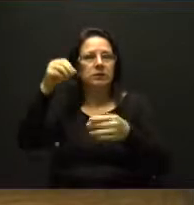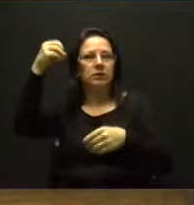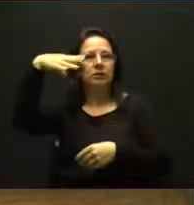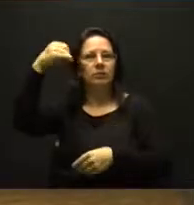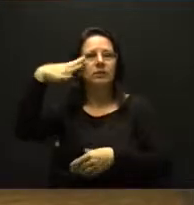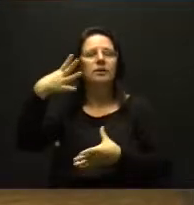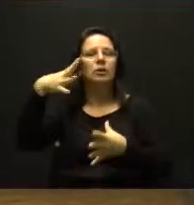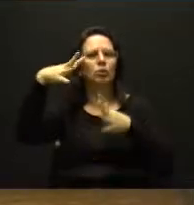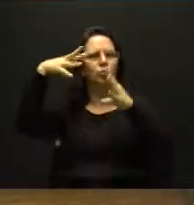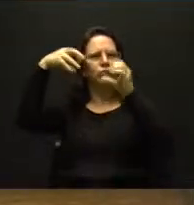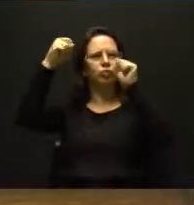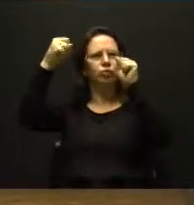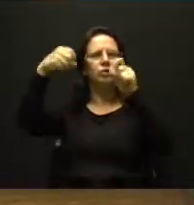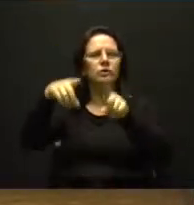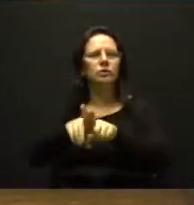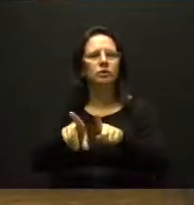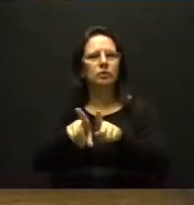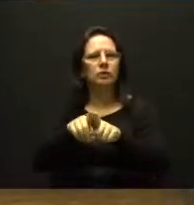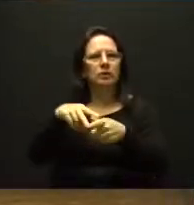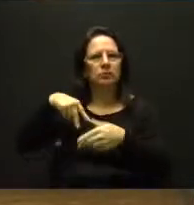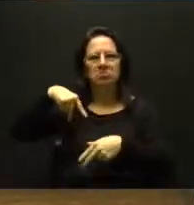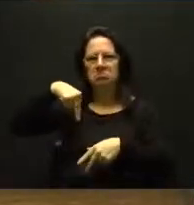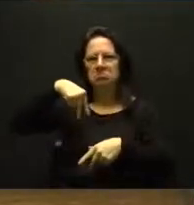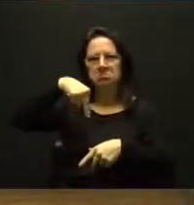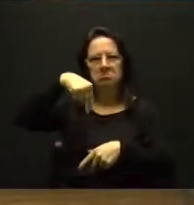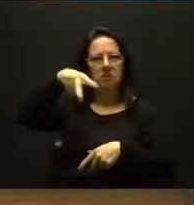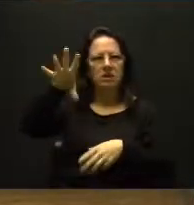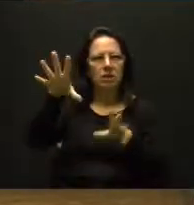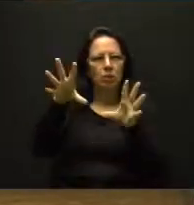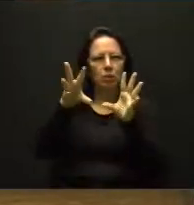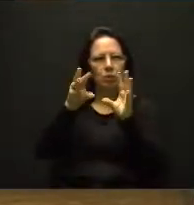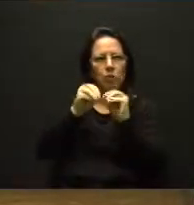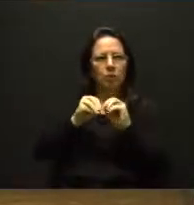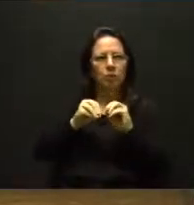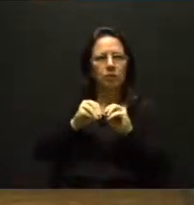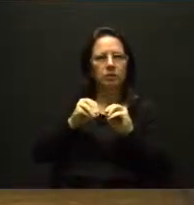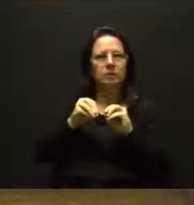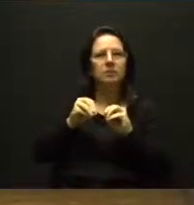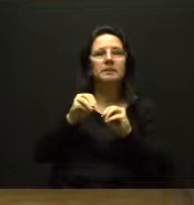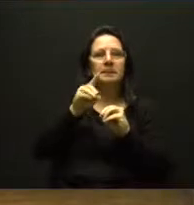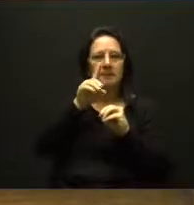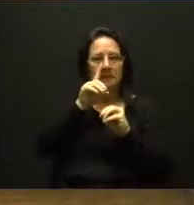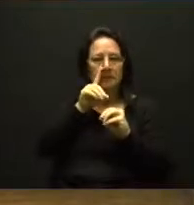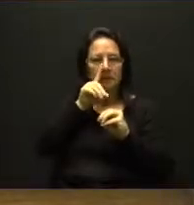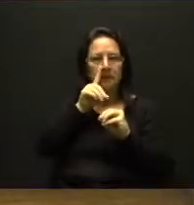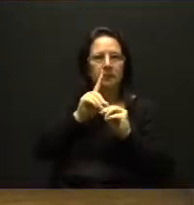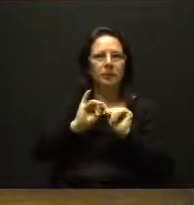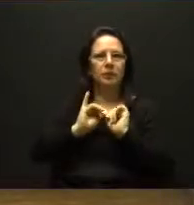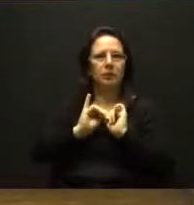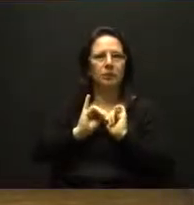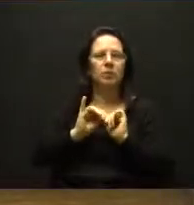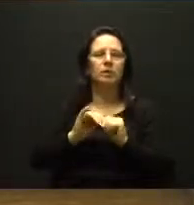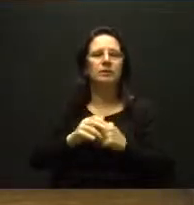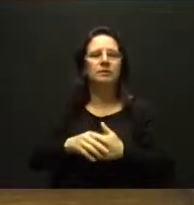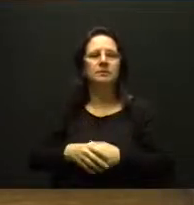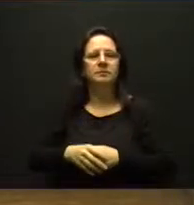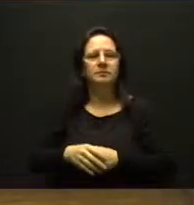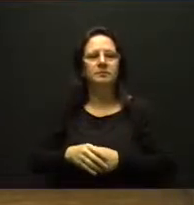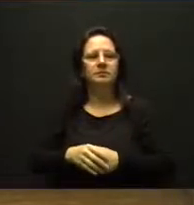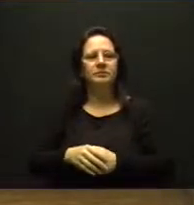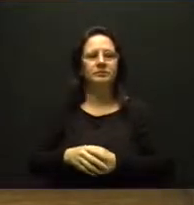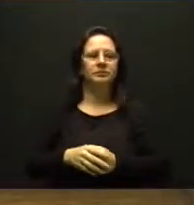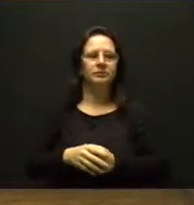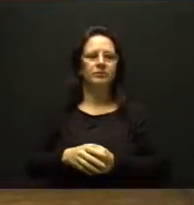basta passar lá à noite assim que escureceu vocês vão mais ou menos entender a gravidade